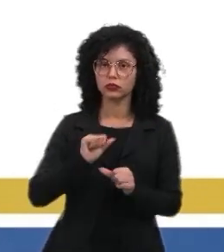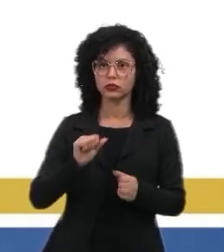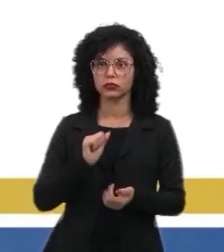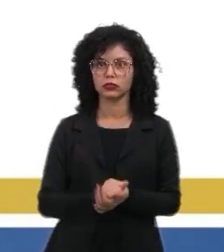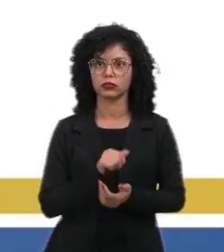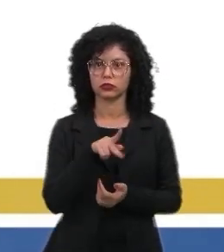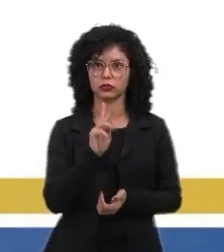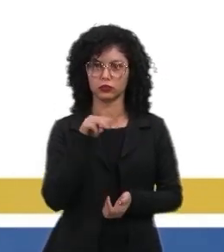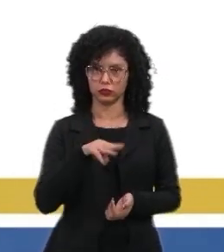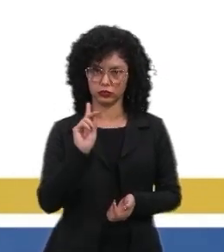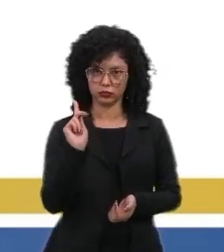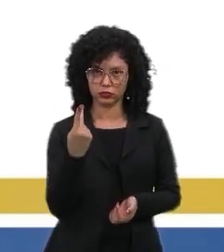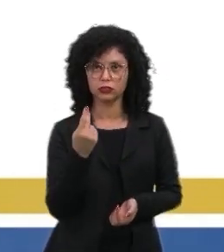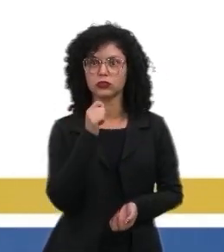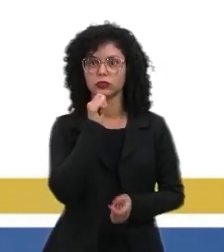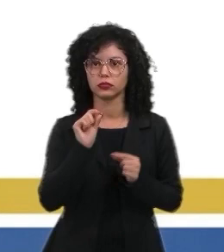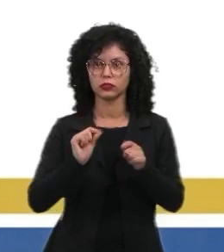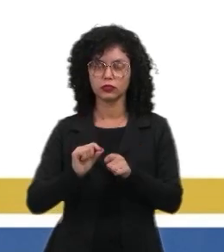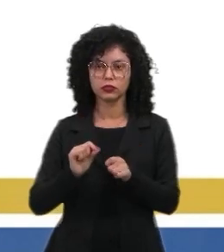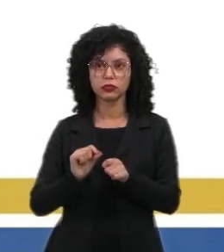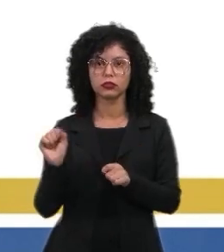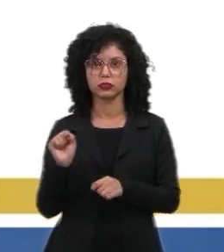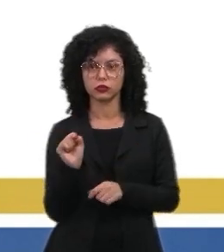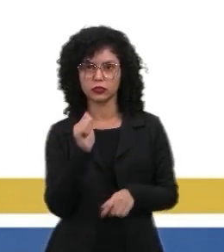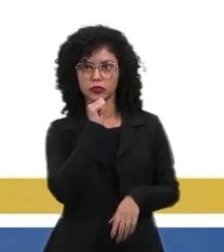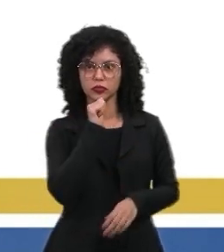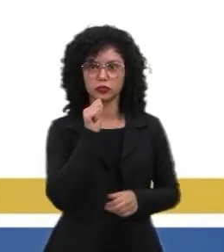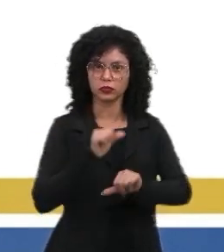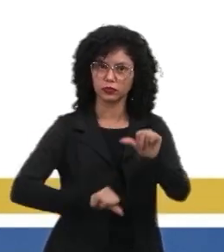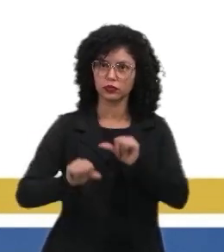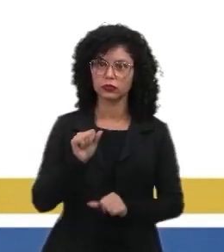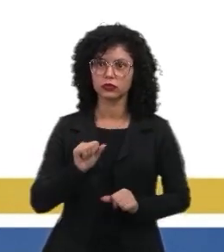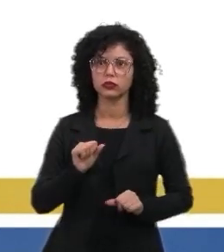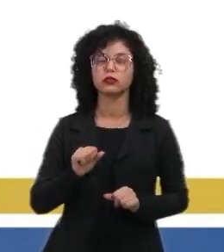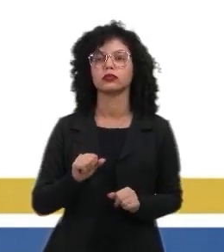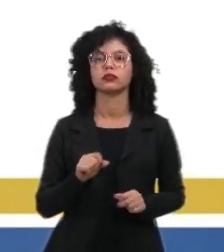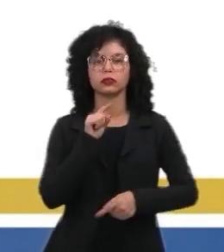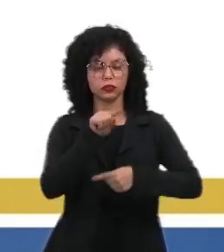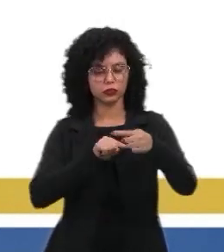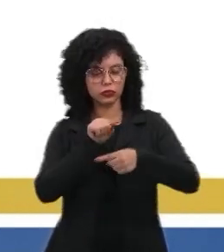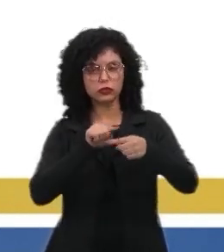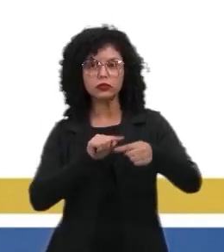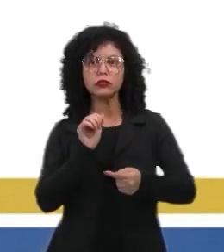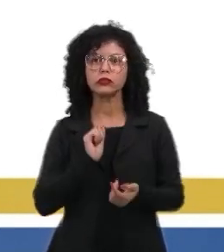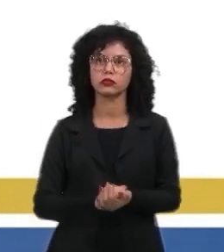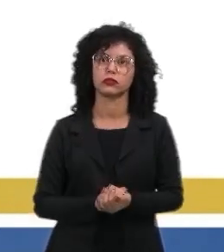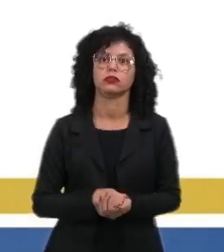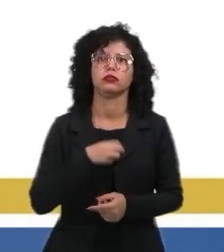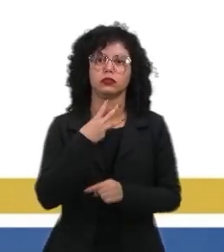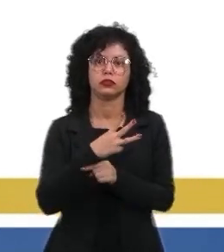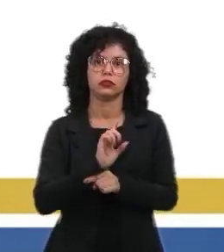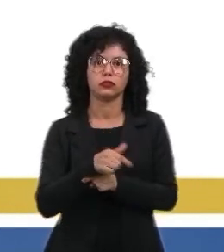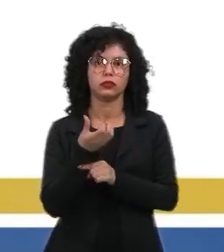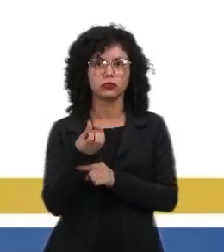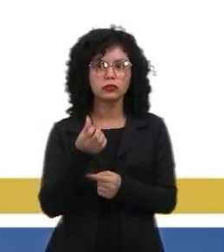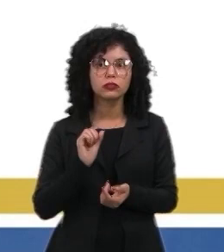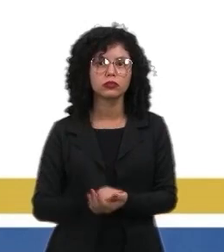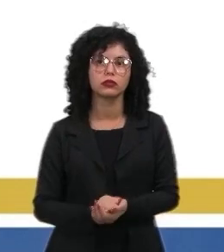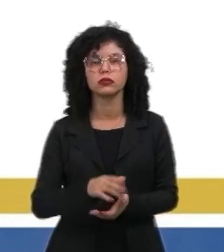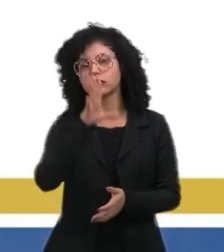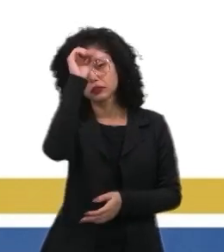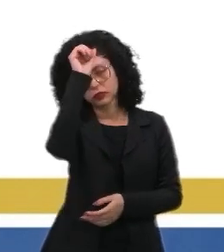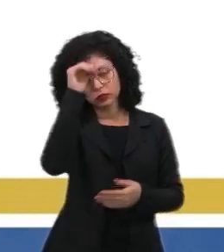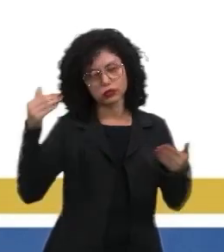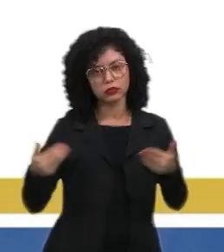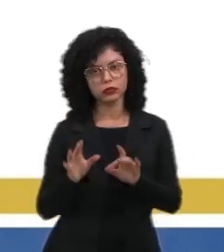hora para segundos. Para fazer essa conversão, eu tenho que fazer o quê? Dividir por 3,6, que a gente aprendeu